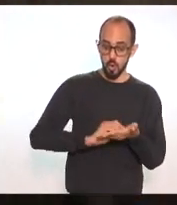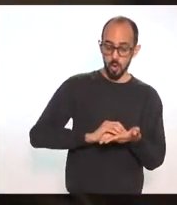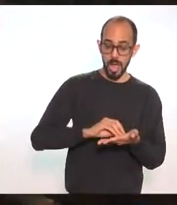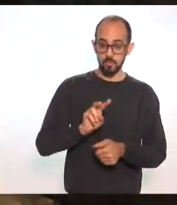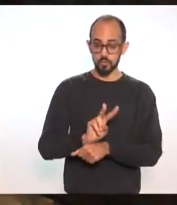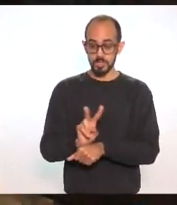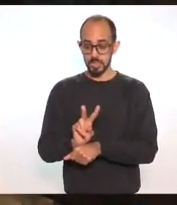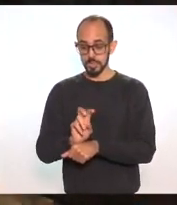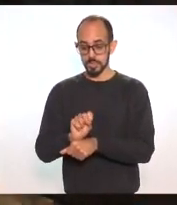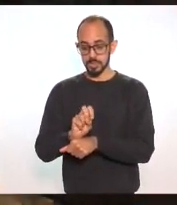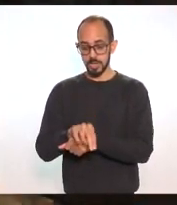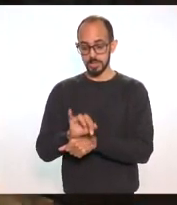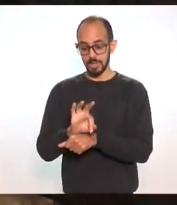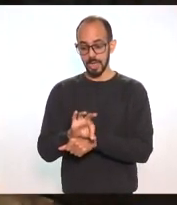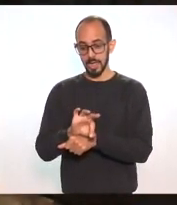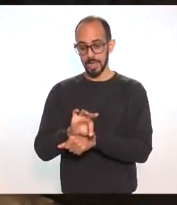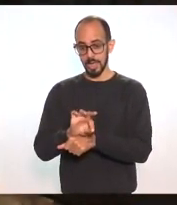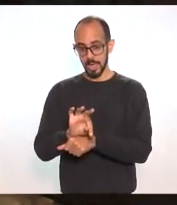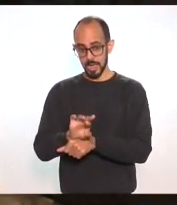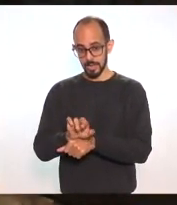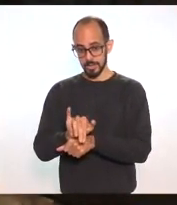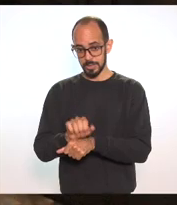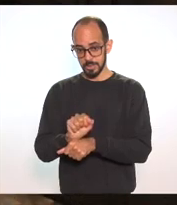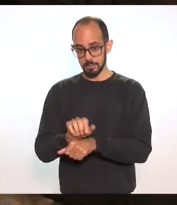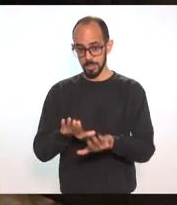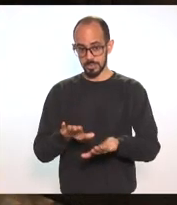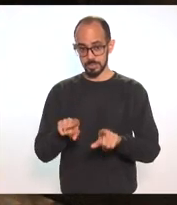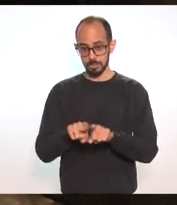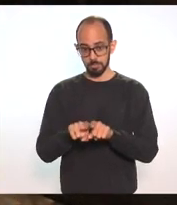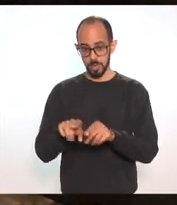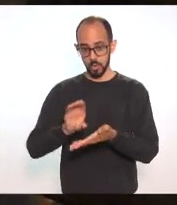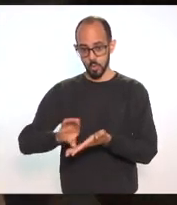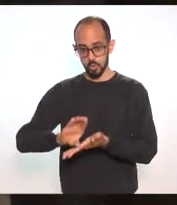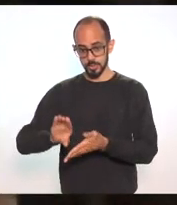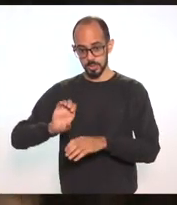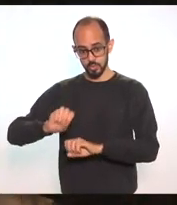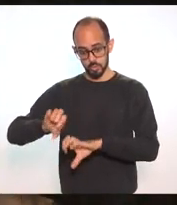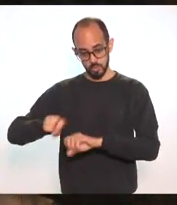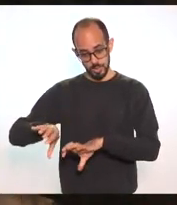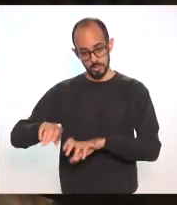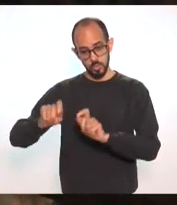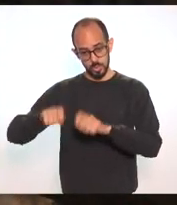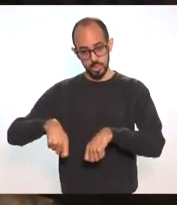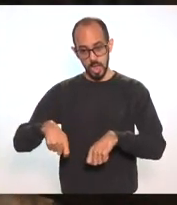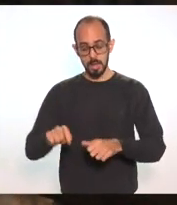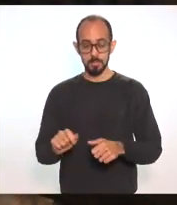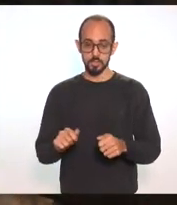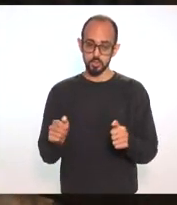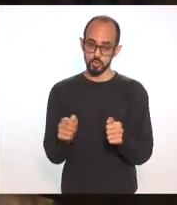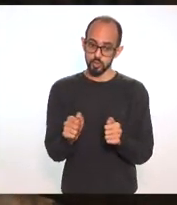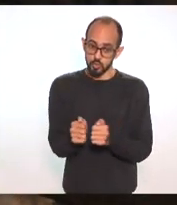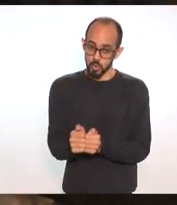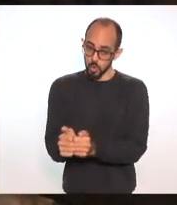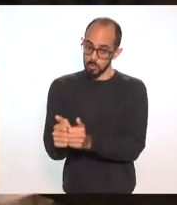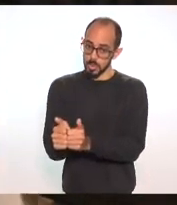mas também o Conselho Estadual de Educação, que é uma forma de garantir que o órgão normativo do sistema acompanhe esse processo.